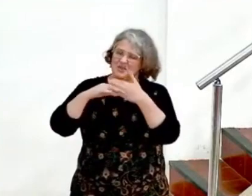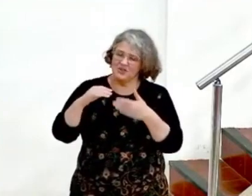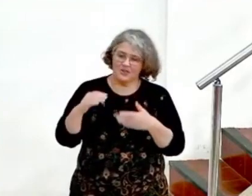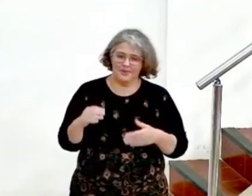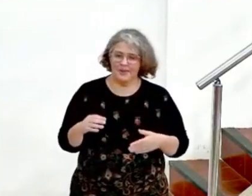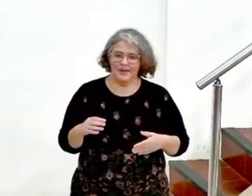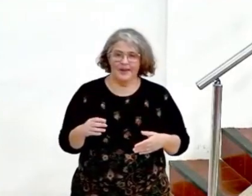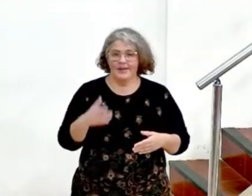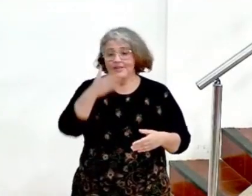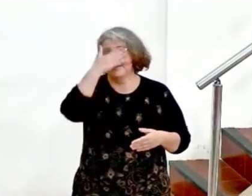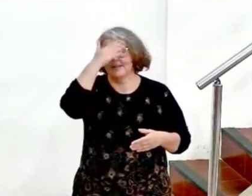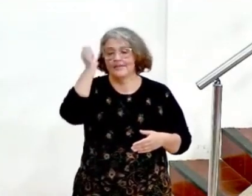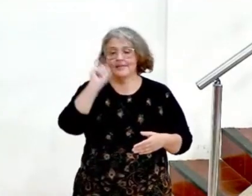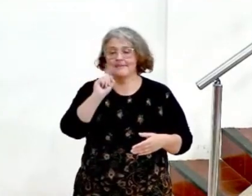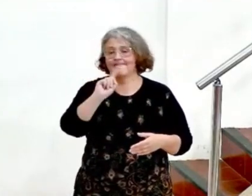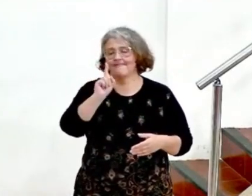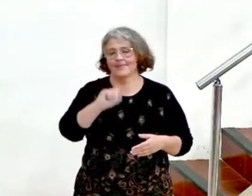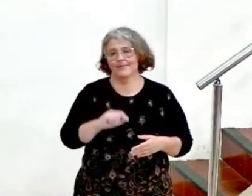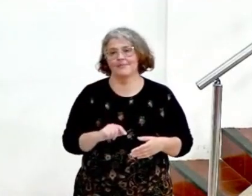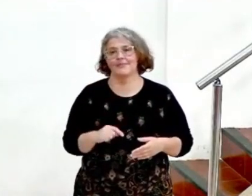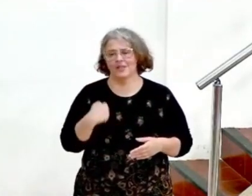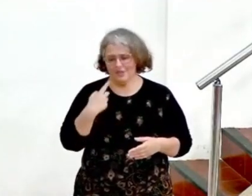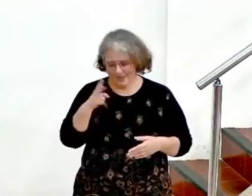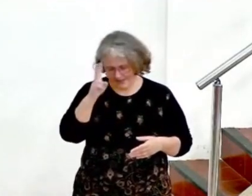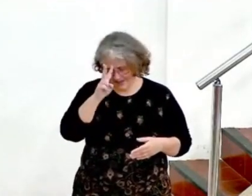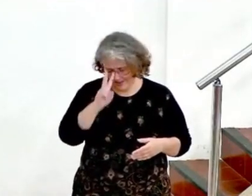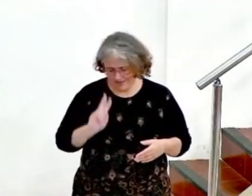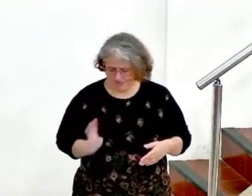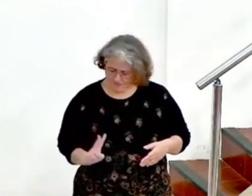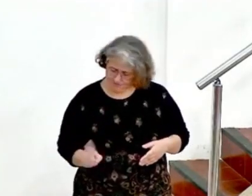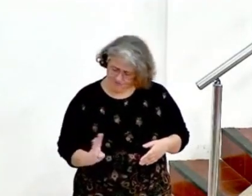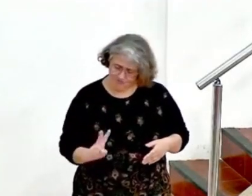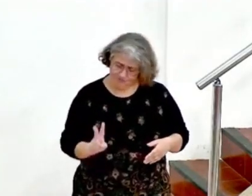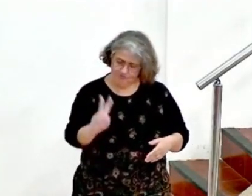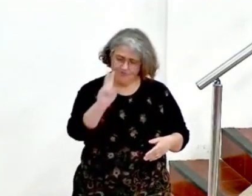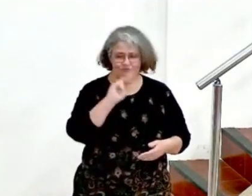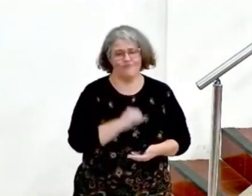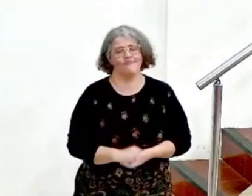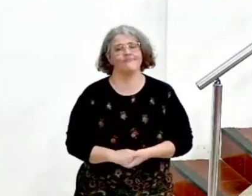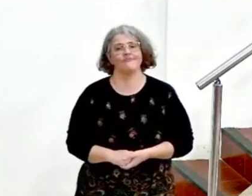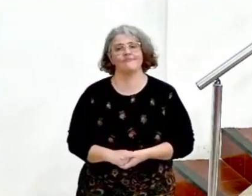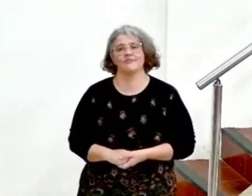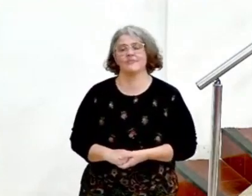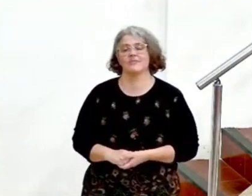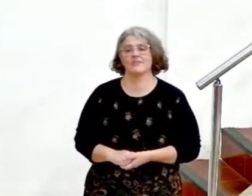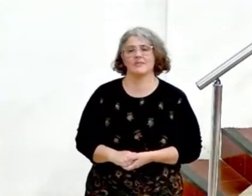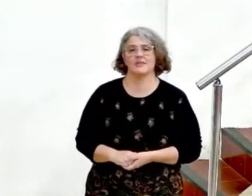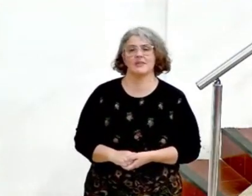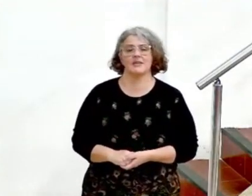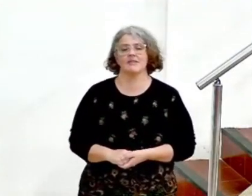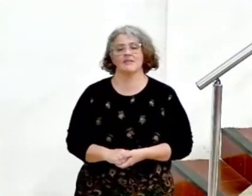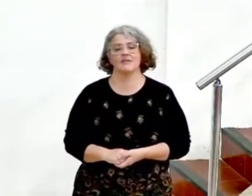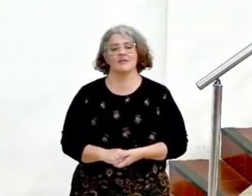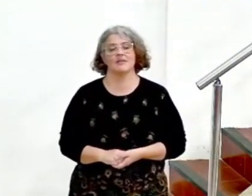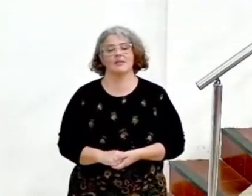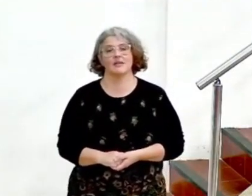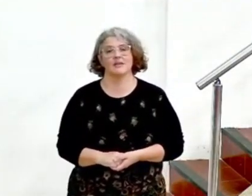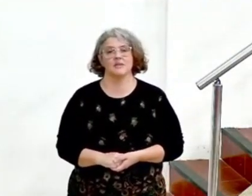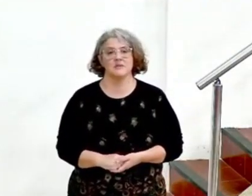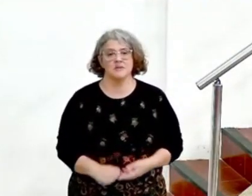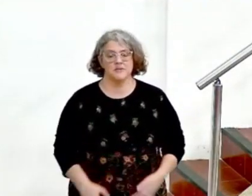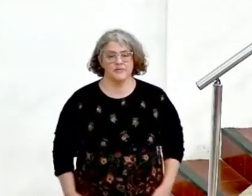fato, ser lembrado todos os dias da nossa vida. Afinal de contas, Ele fez isso nos dando